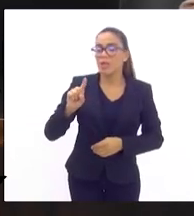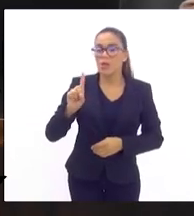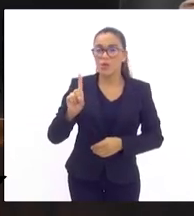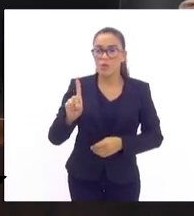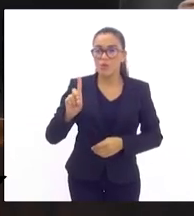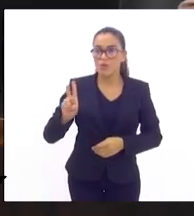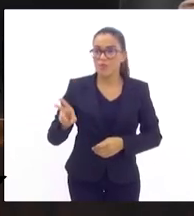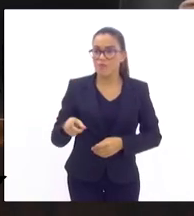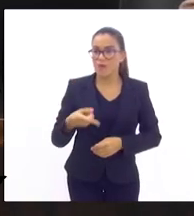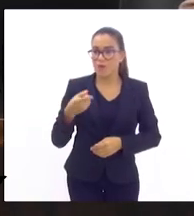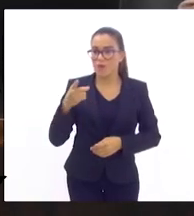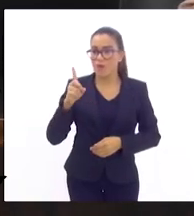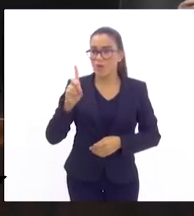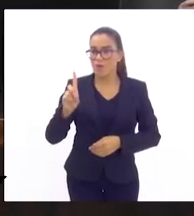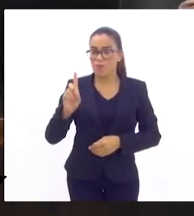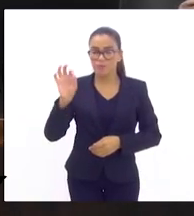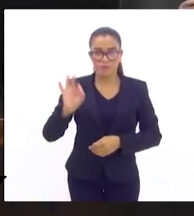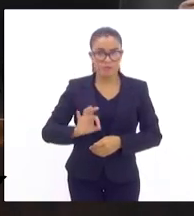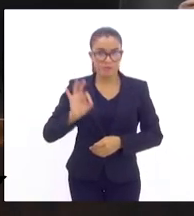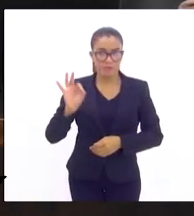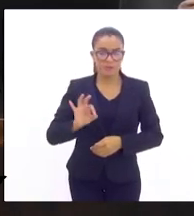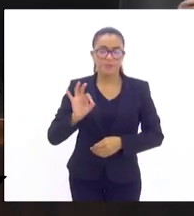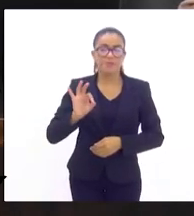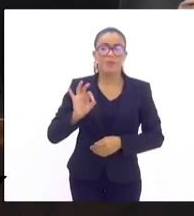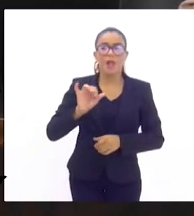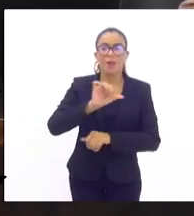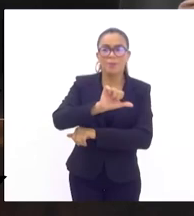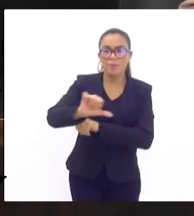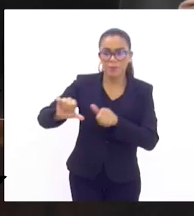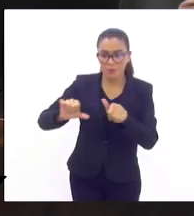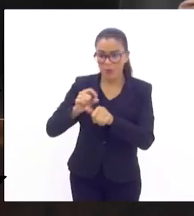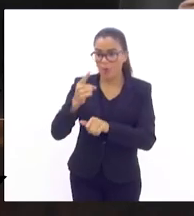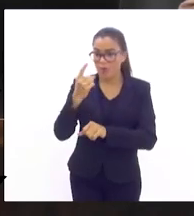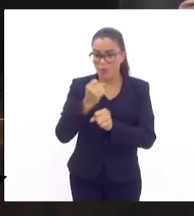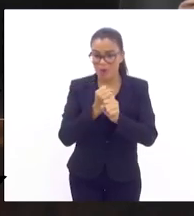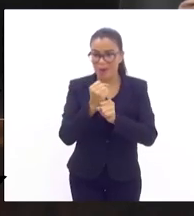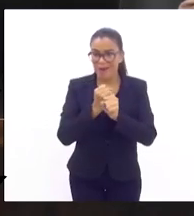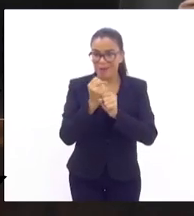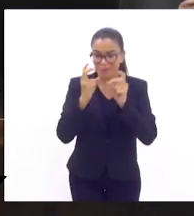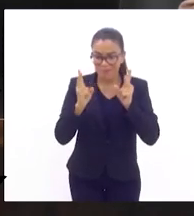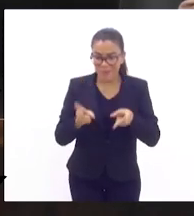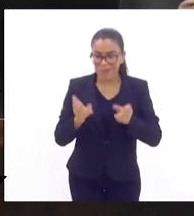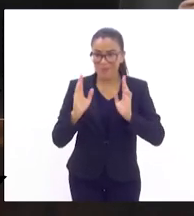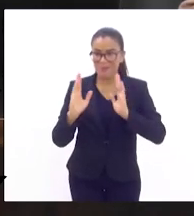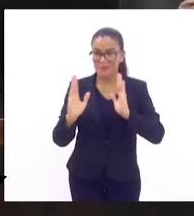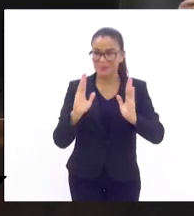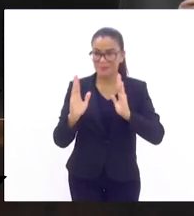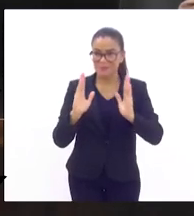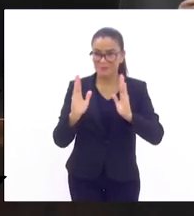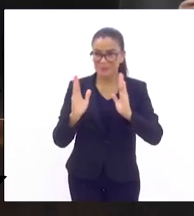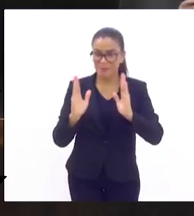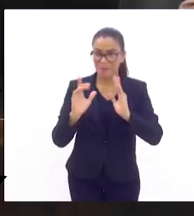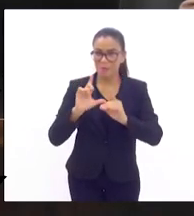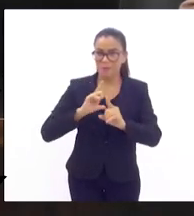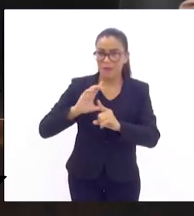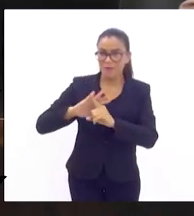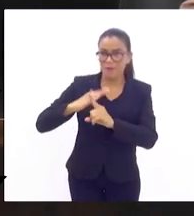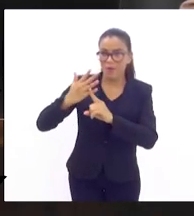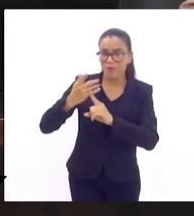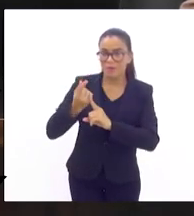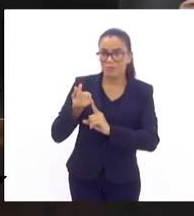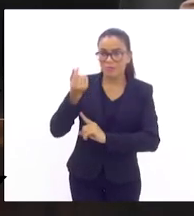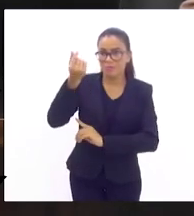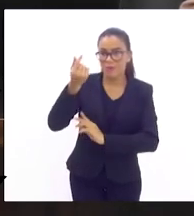81,1% aos domicílios. E ela passou, nesse um ano, o mesmo período em que houve o aumento da